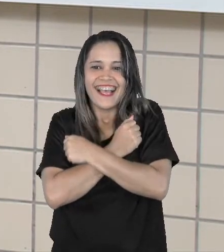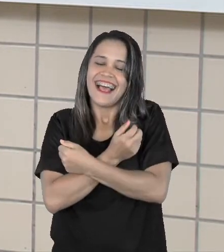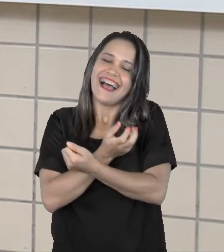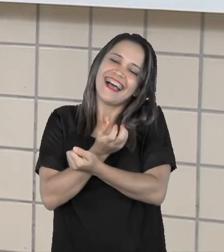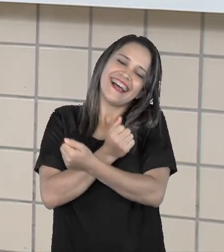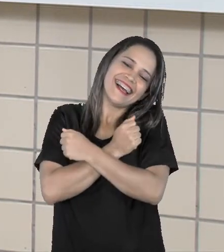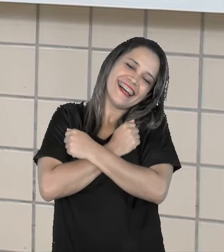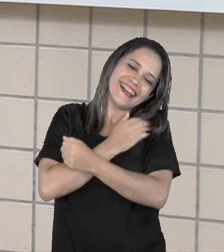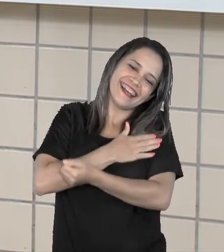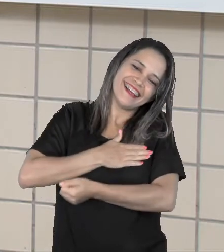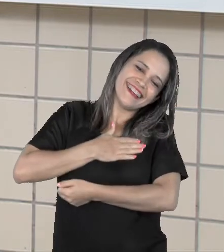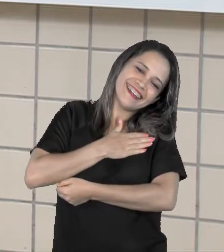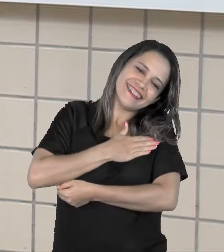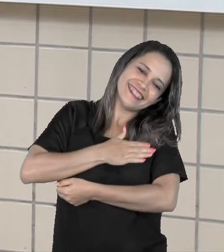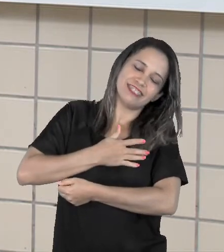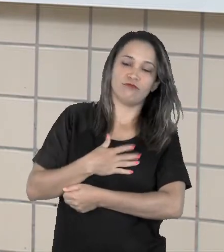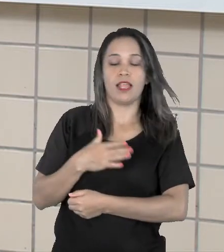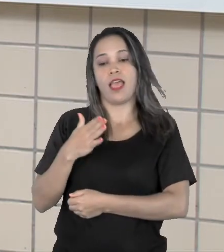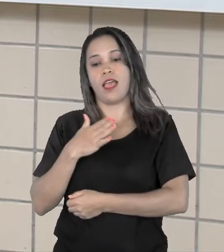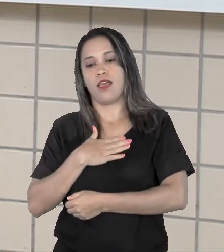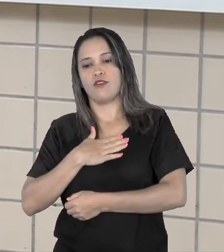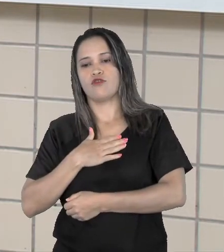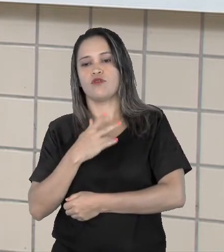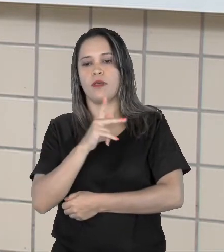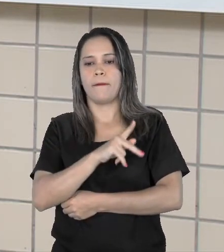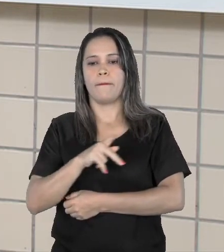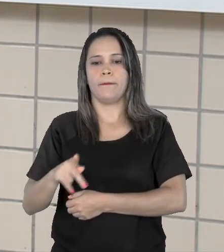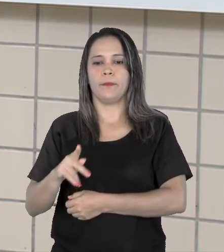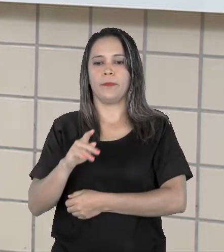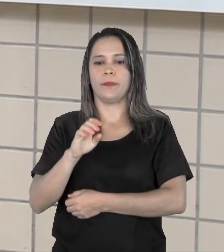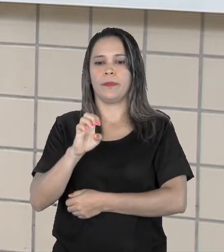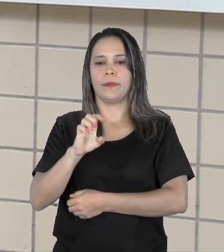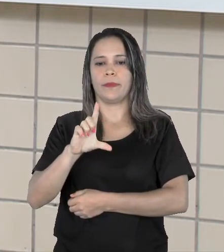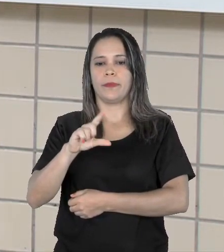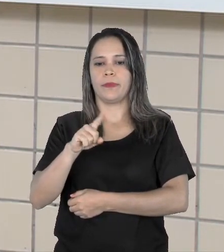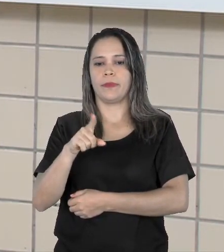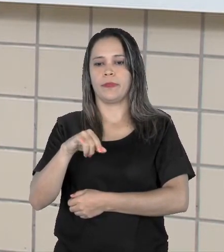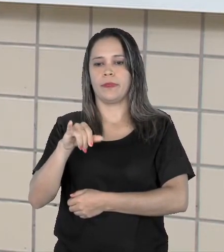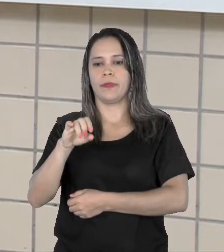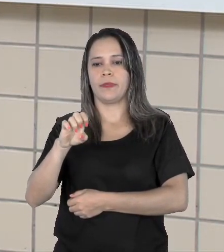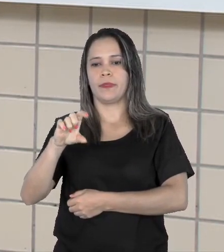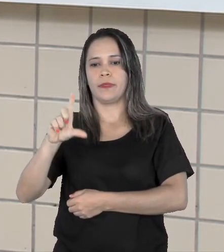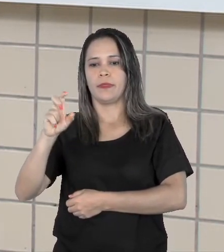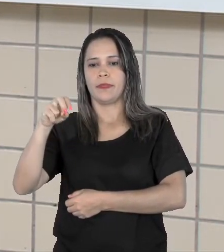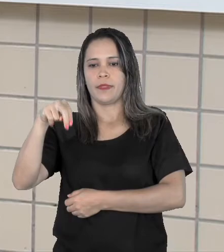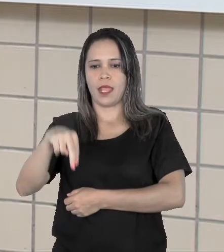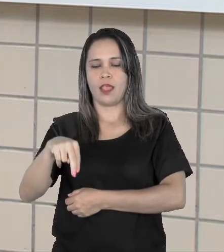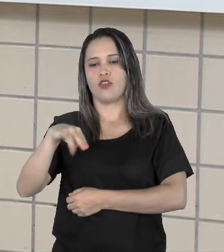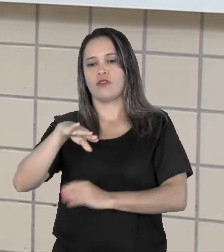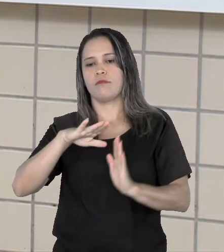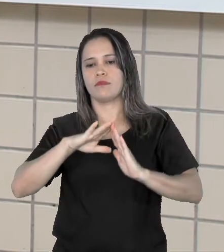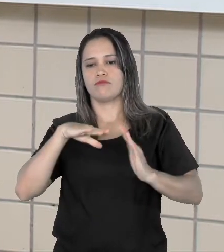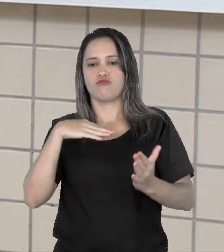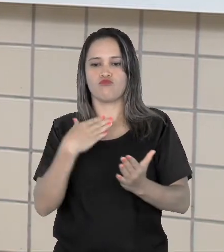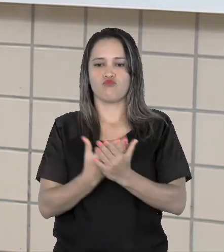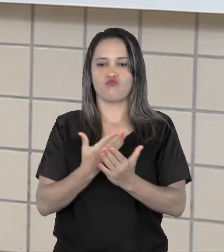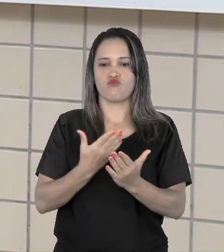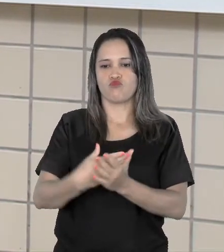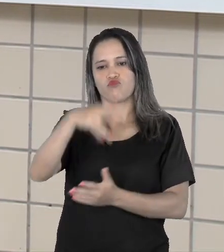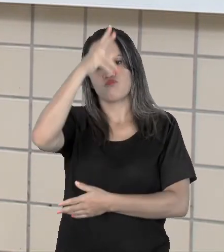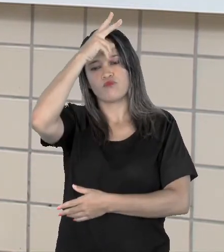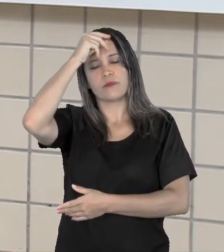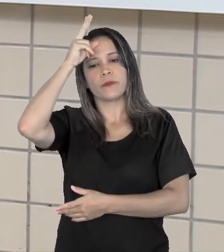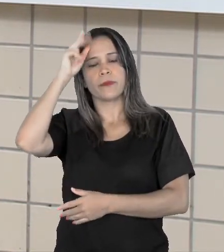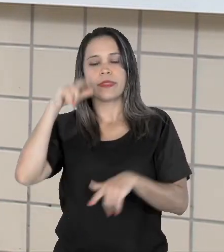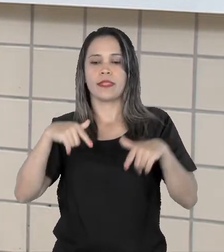abraço gostoso! Eu sou a professora Euziellen Jesus, sou professora da rede municipal e trabalho na